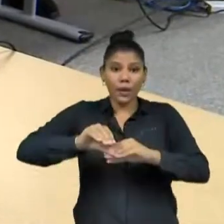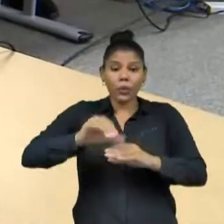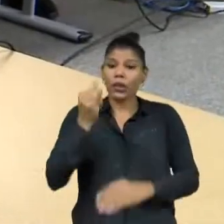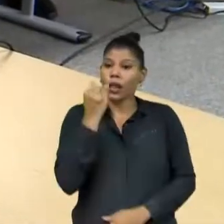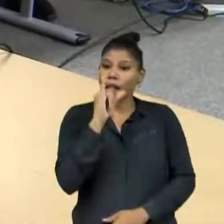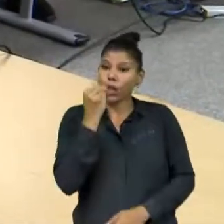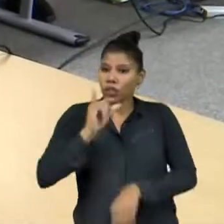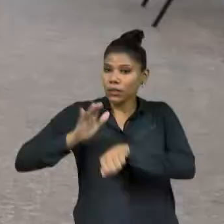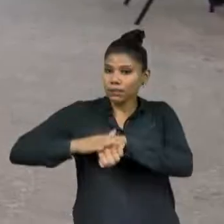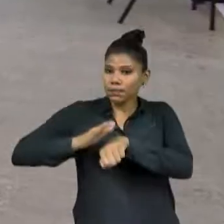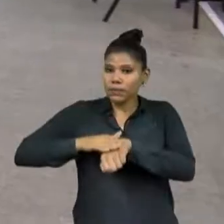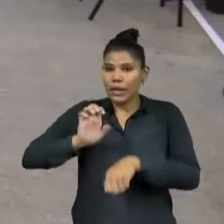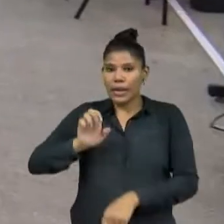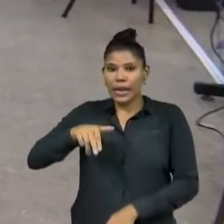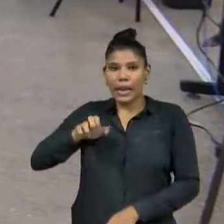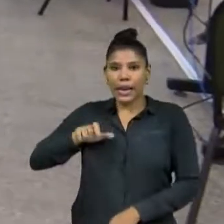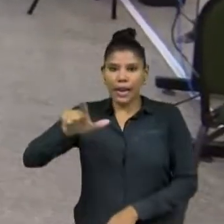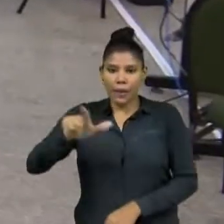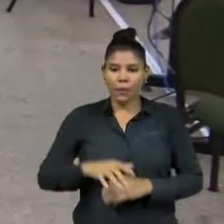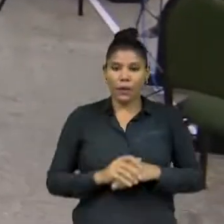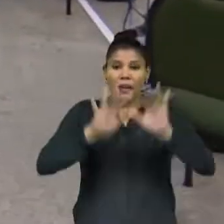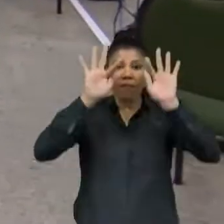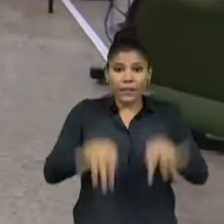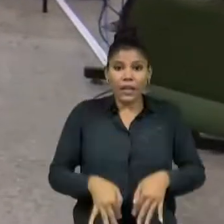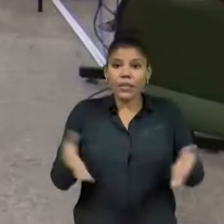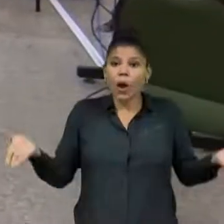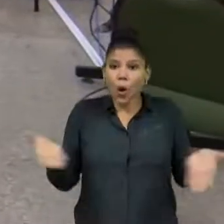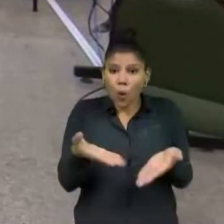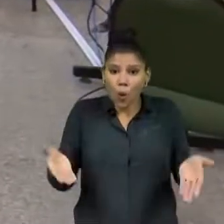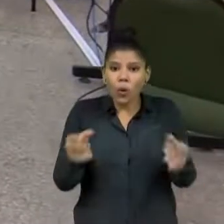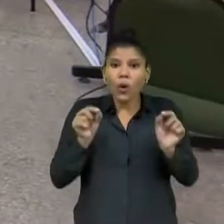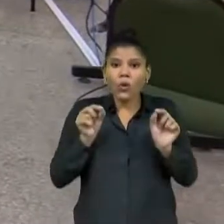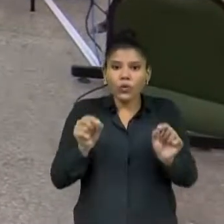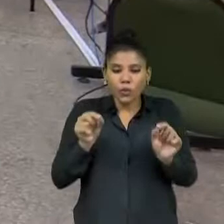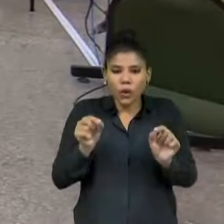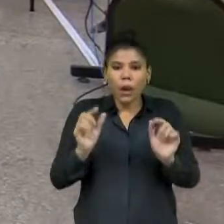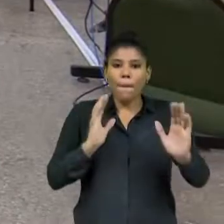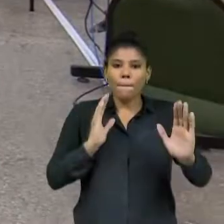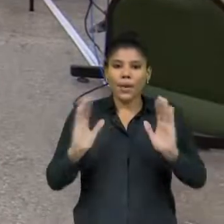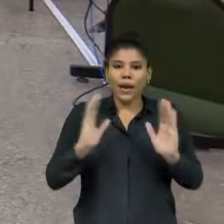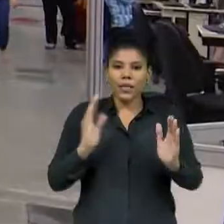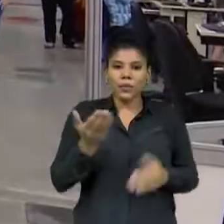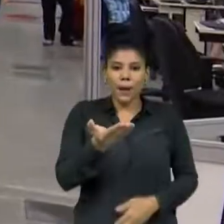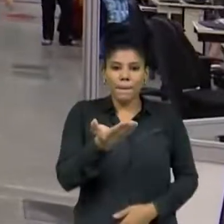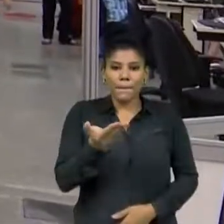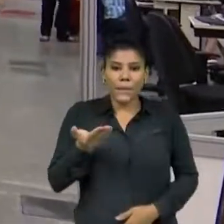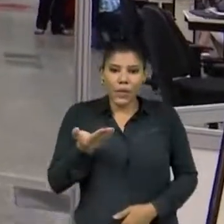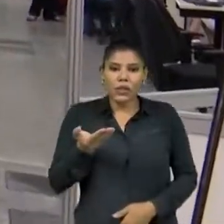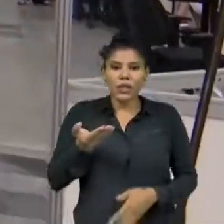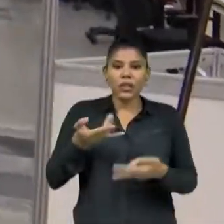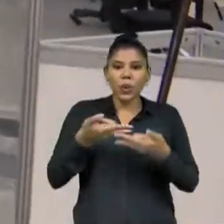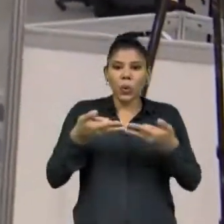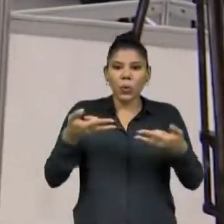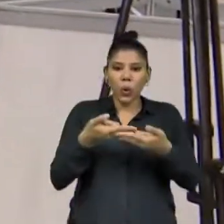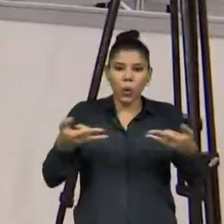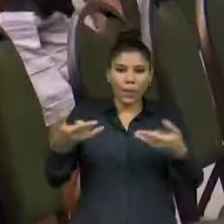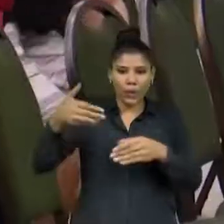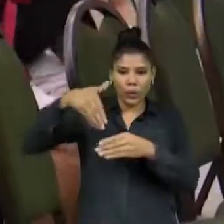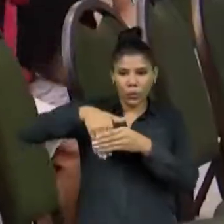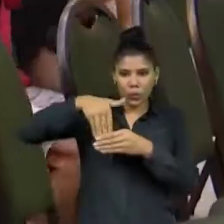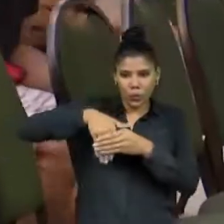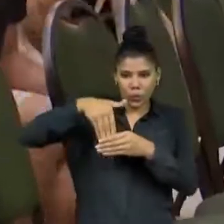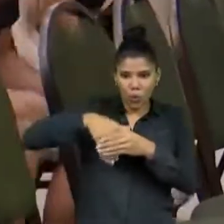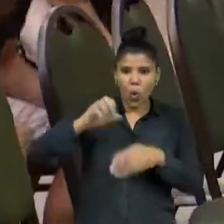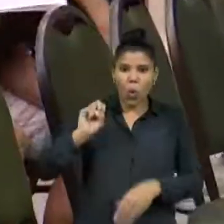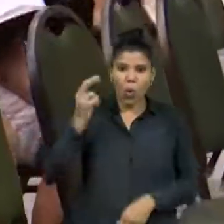Enel. Termina hoje o prazo para tirar o título de eleitor pela primeira vez ou regularizar a situação junto à